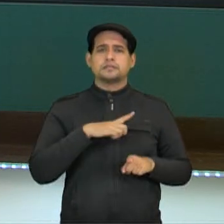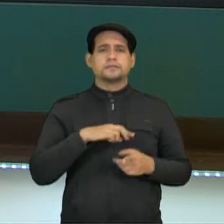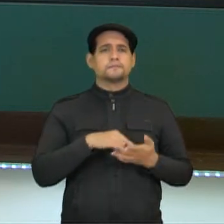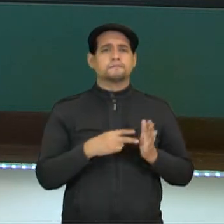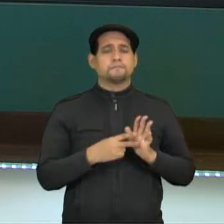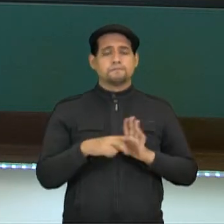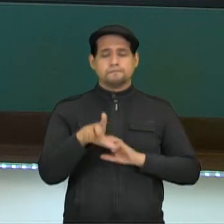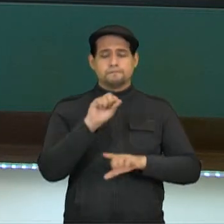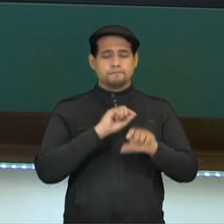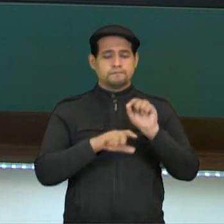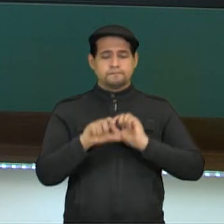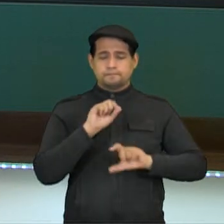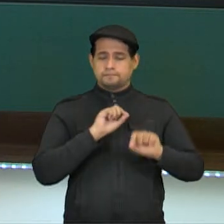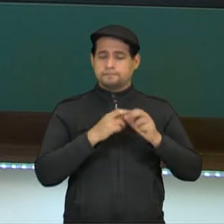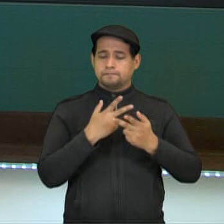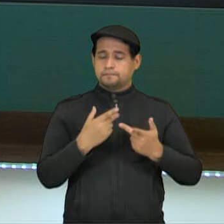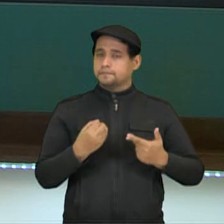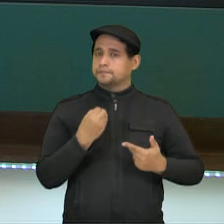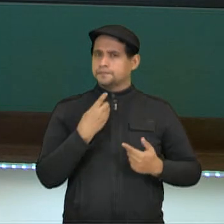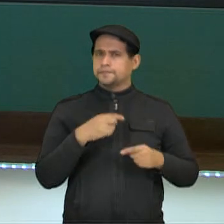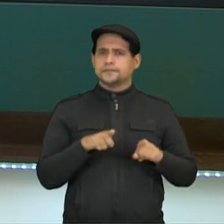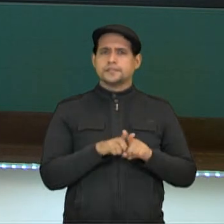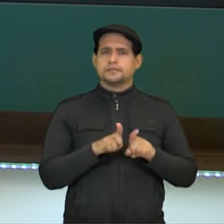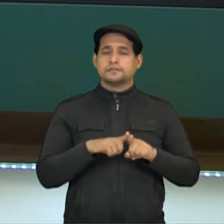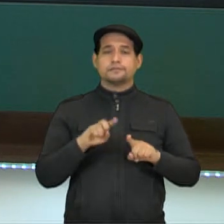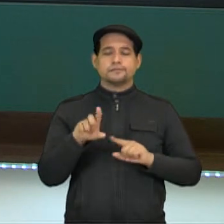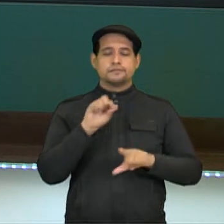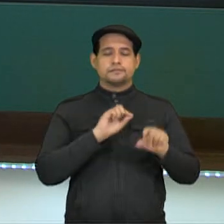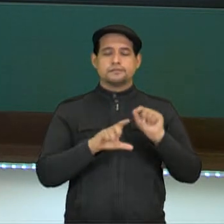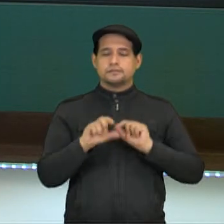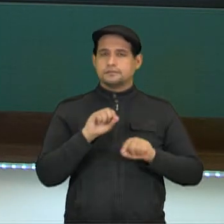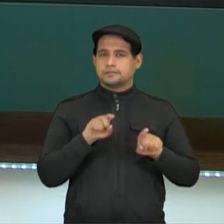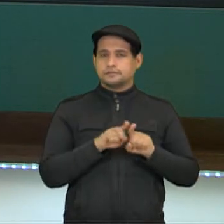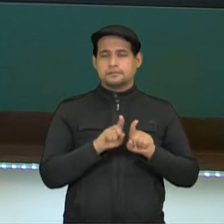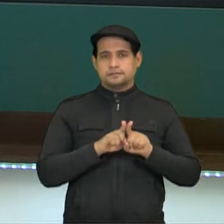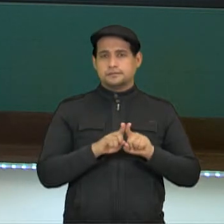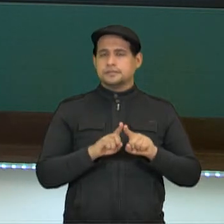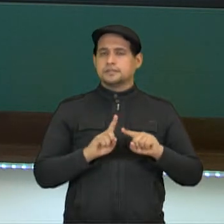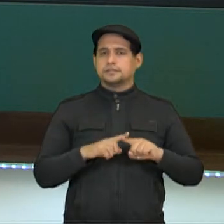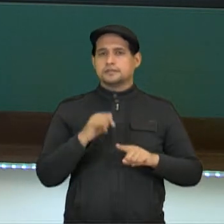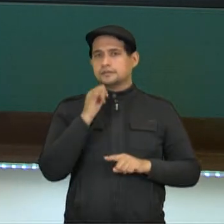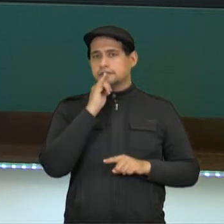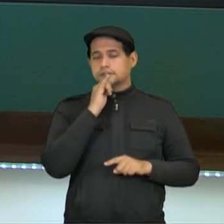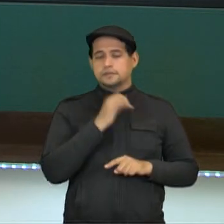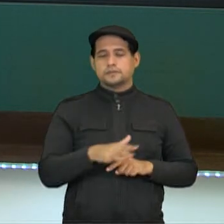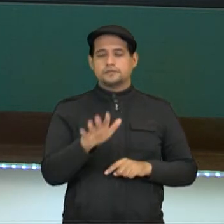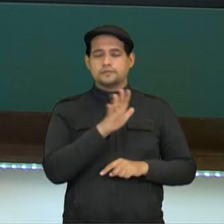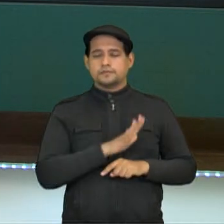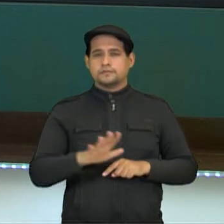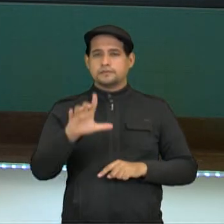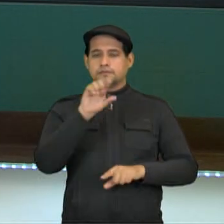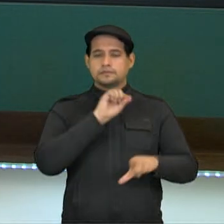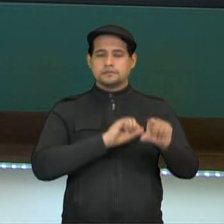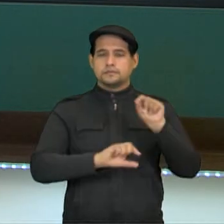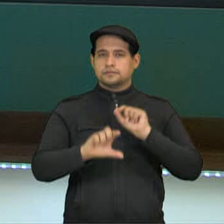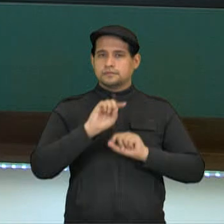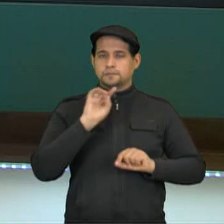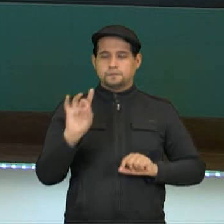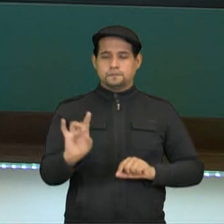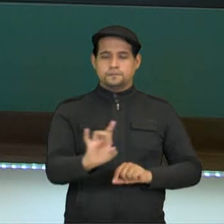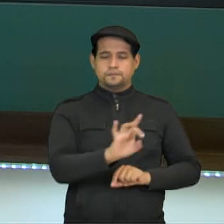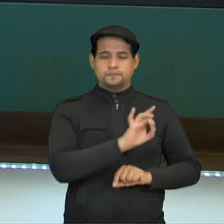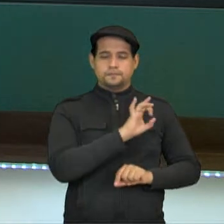ser selecionados positivamente, num evento de seleção natural, quando o meio seleciona esses